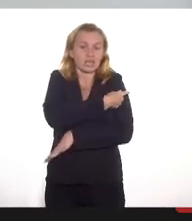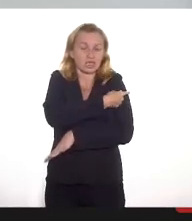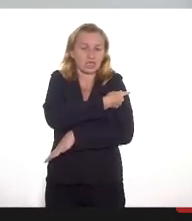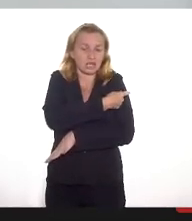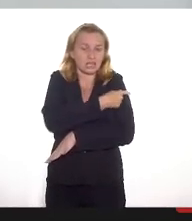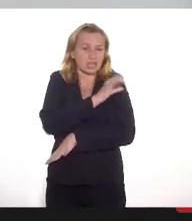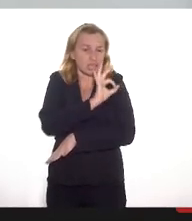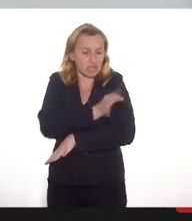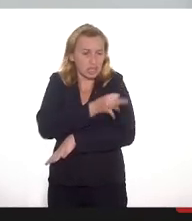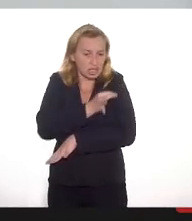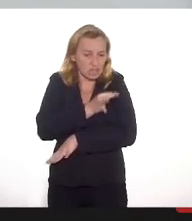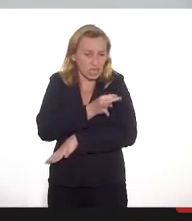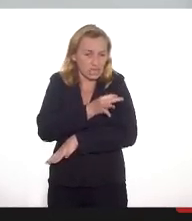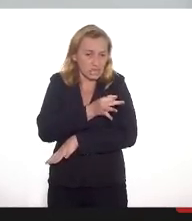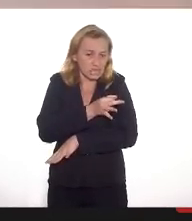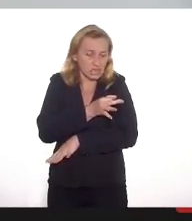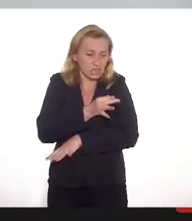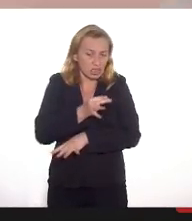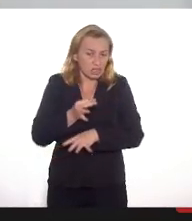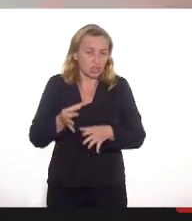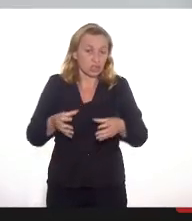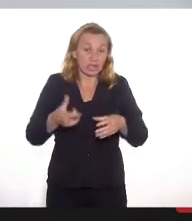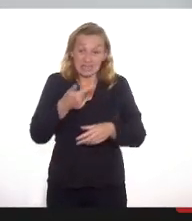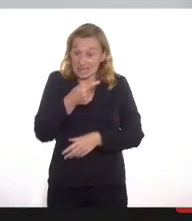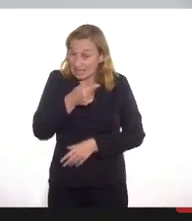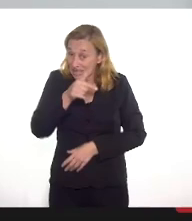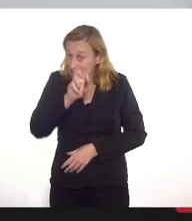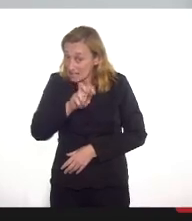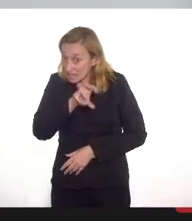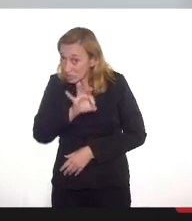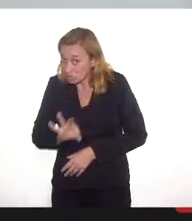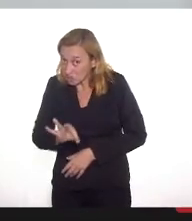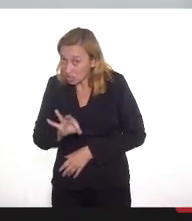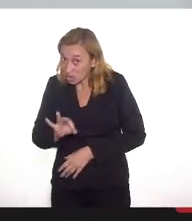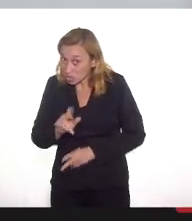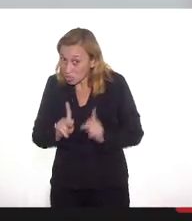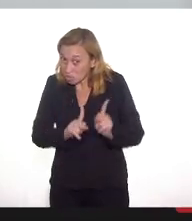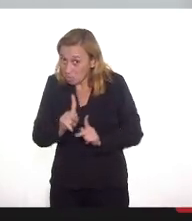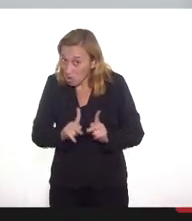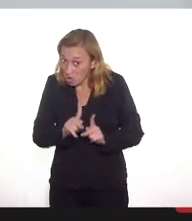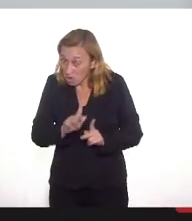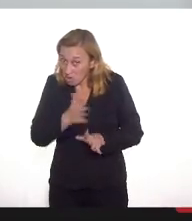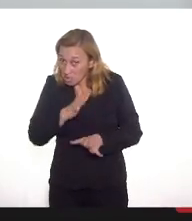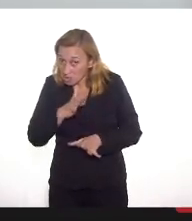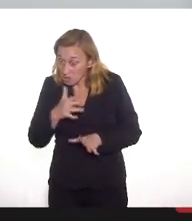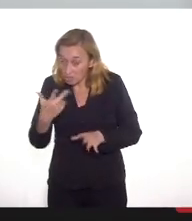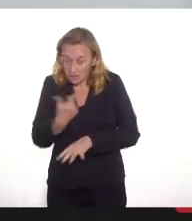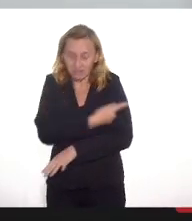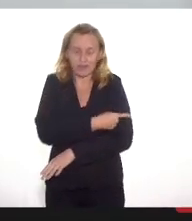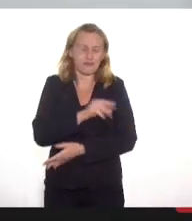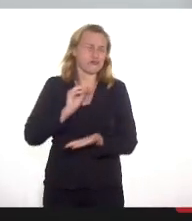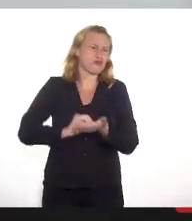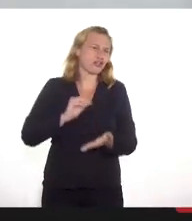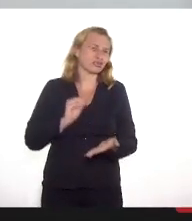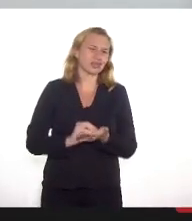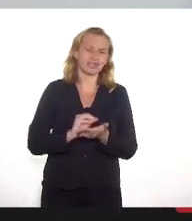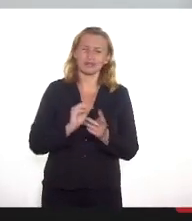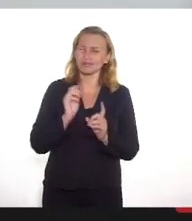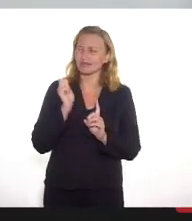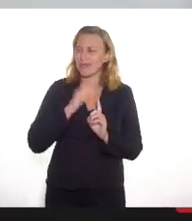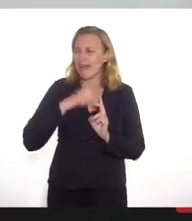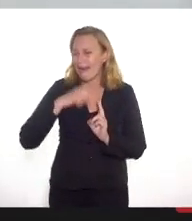muito né garantir a imunidade coletiva 75 por cento da população mais ou menos vacinado falta muito tempo